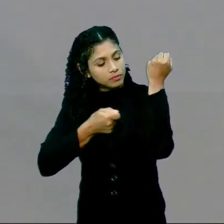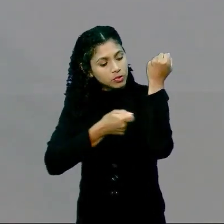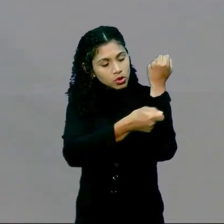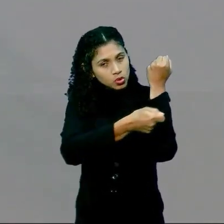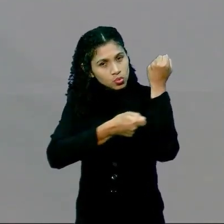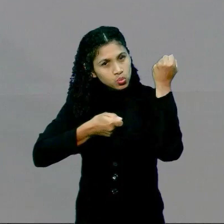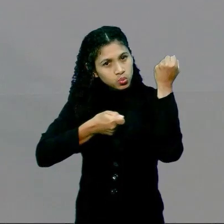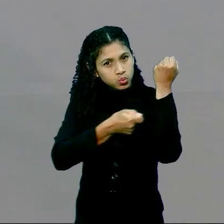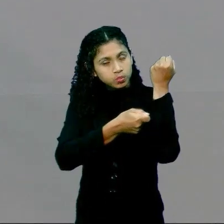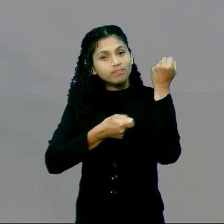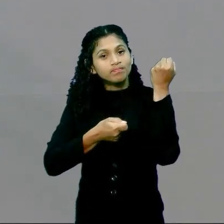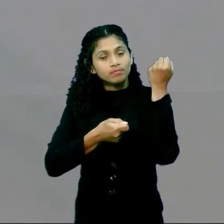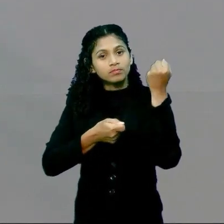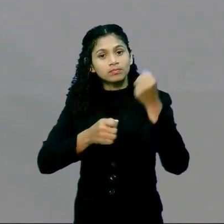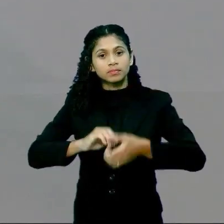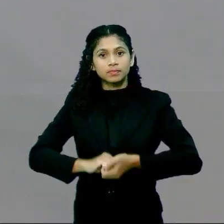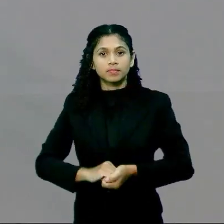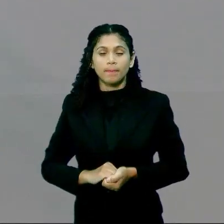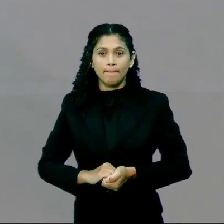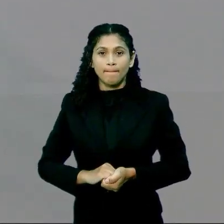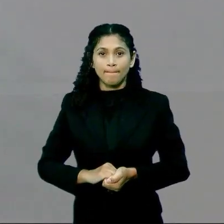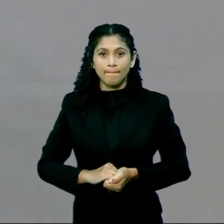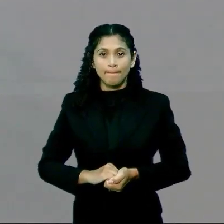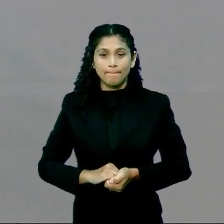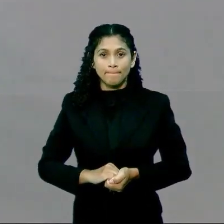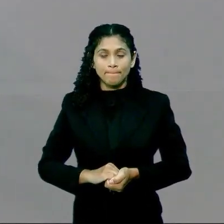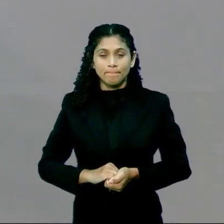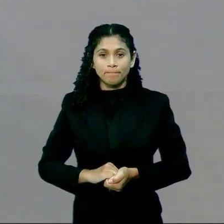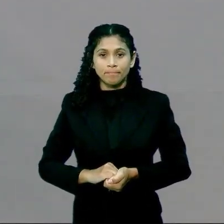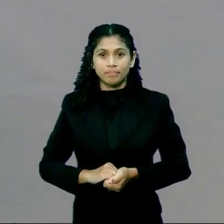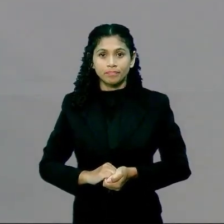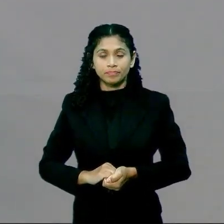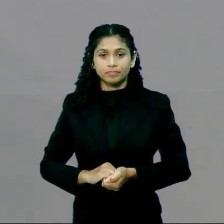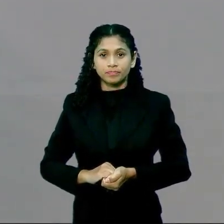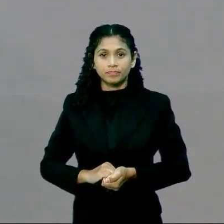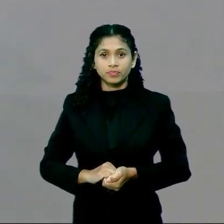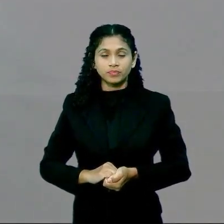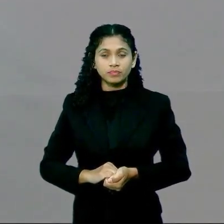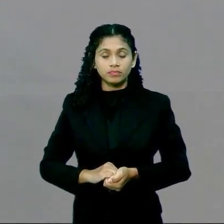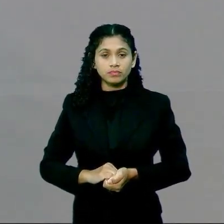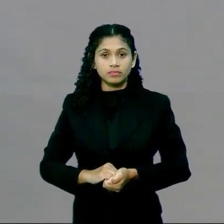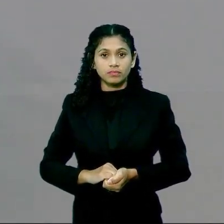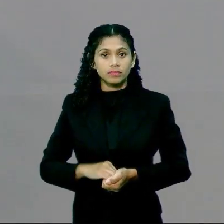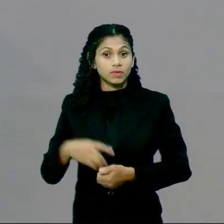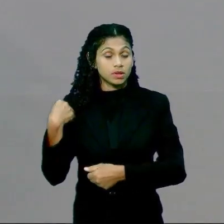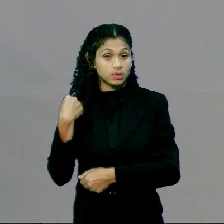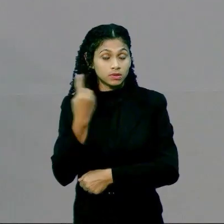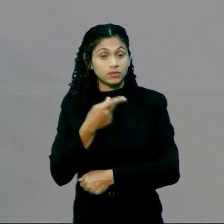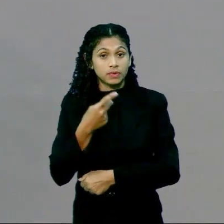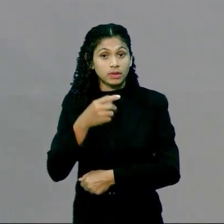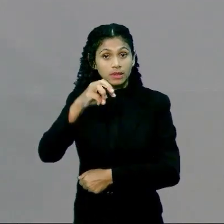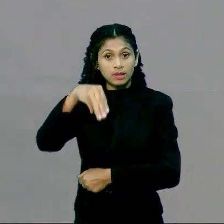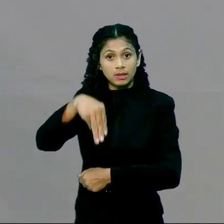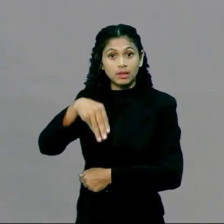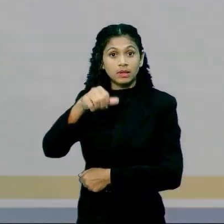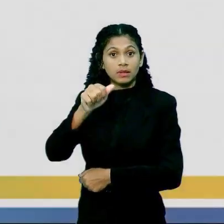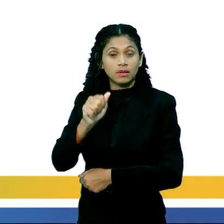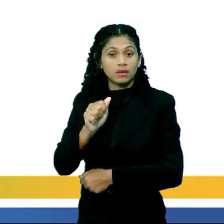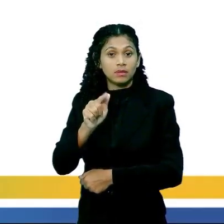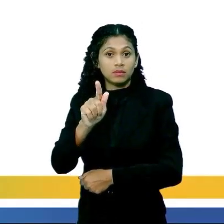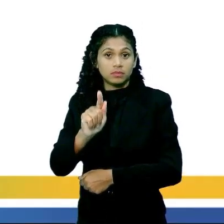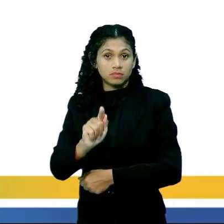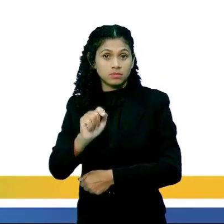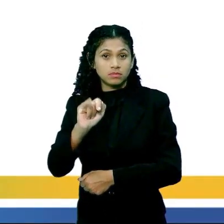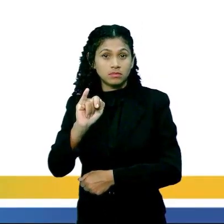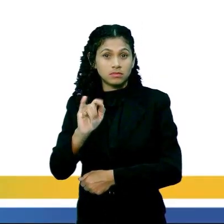máquinas de disco, né? Que também é a chamada serra-fita, ou maquita, como nós acrianos chamamos aqui. Então, cabe dentro desse